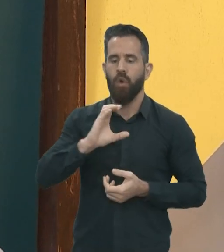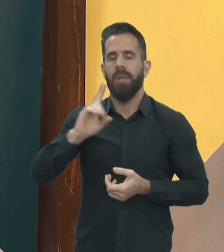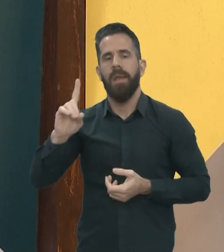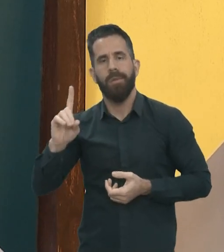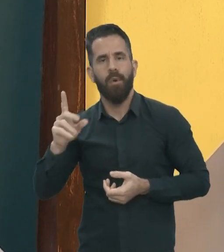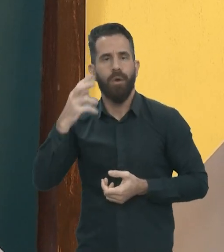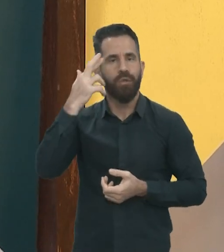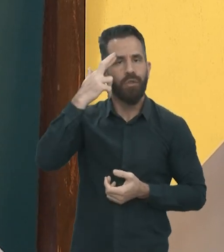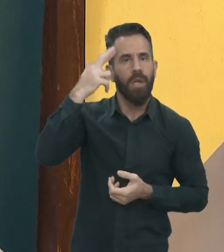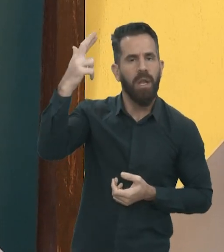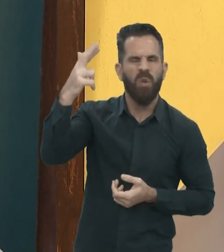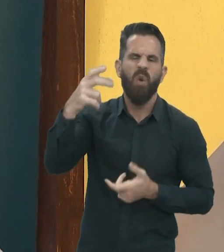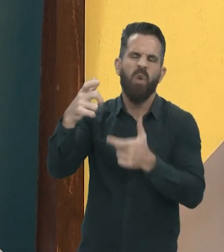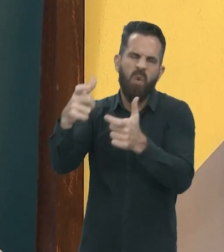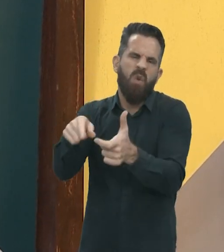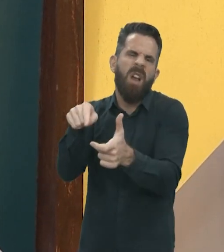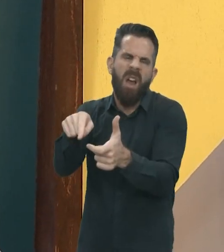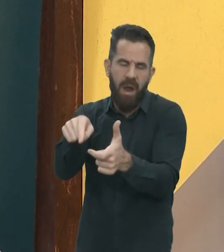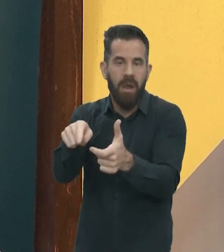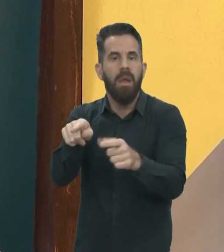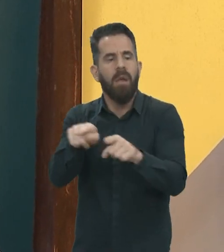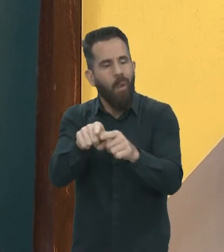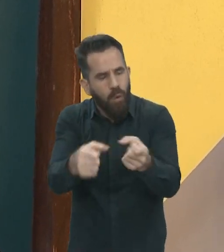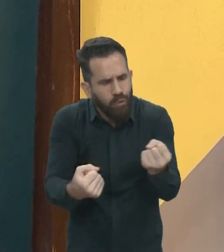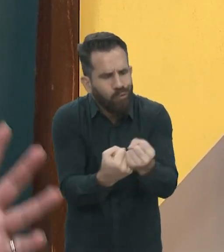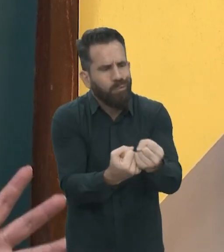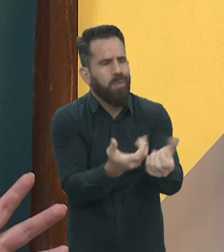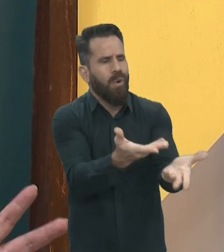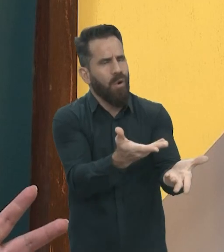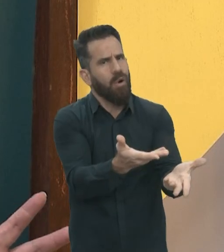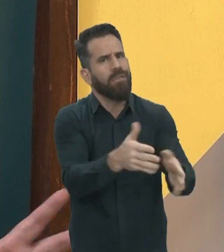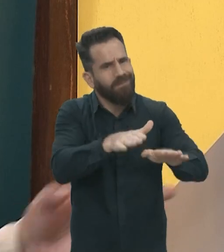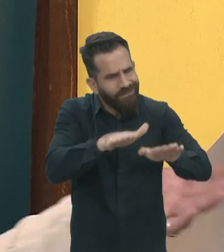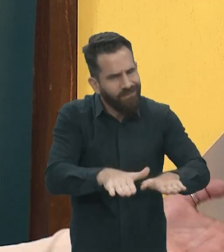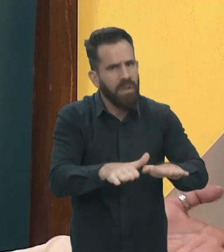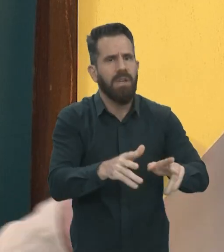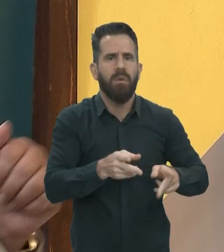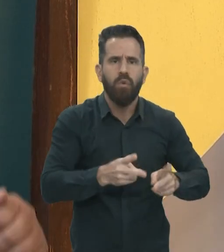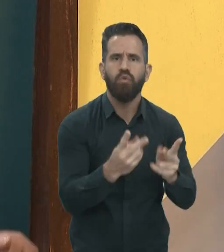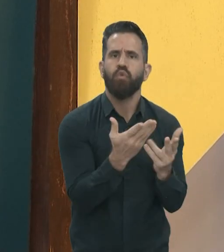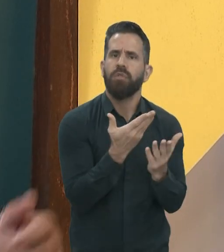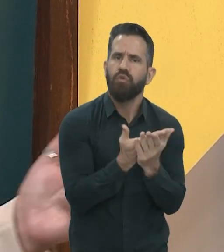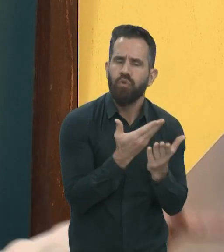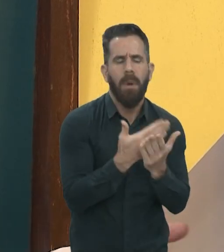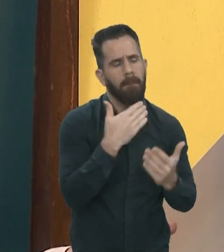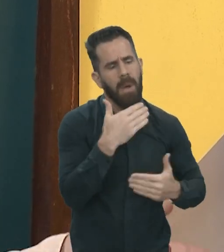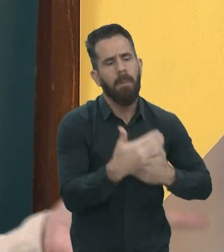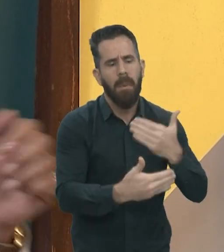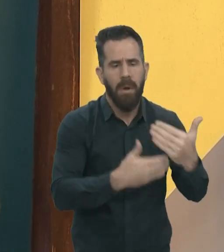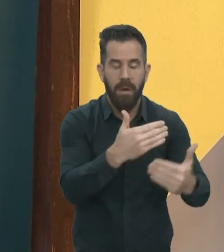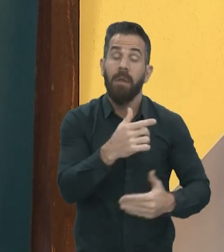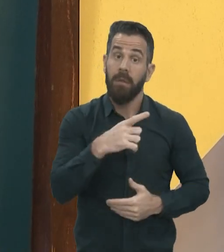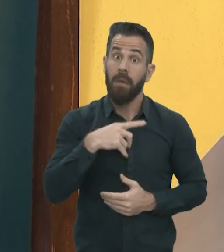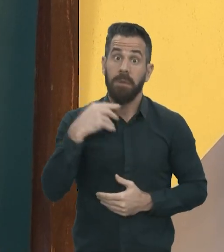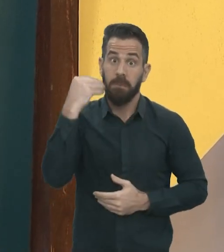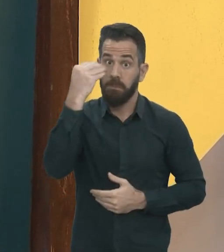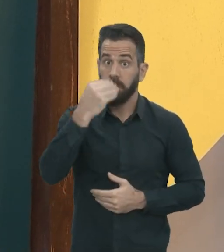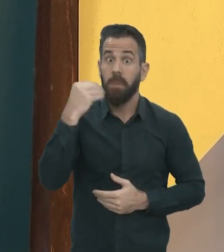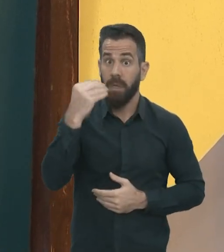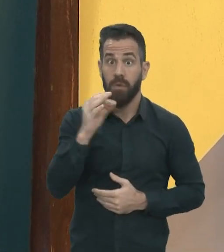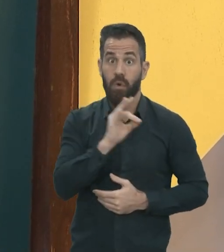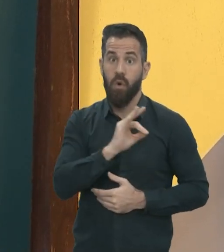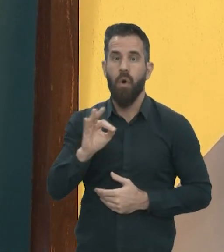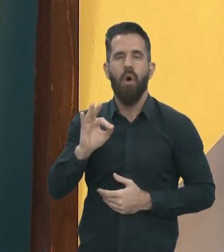unidade acadêmica já dá o suporte necessário para que esse aluno, para que ele não evada, né? Então, acho que é uma experiência bastante bacana que o Instituto